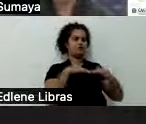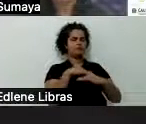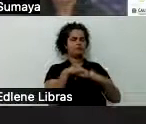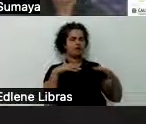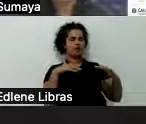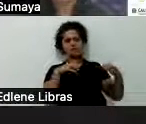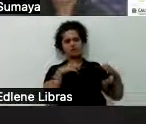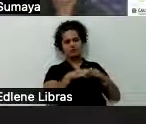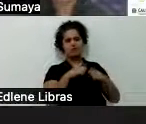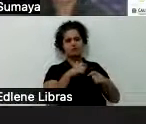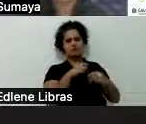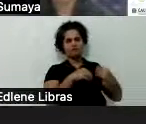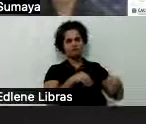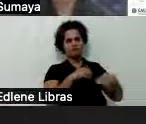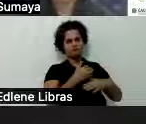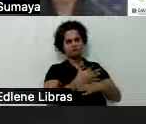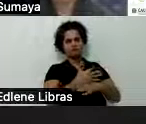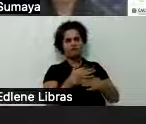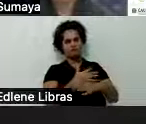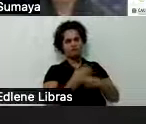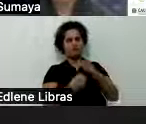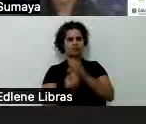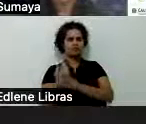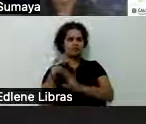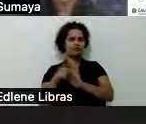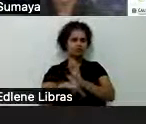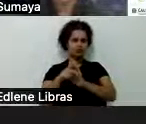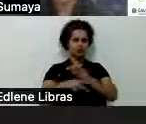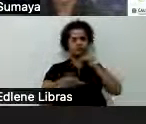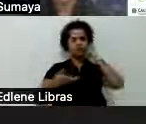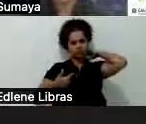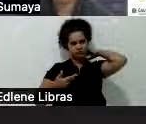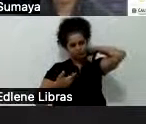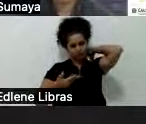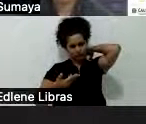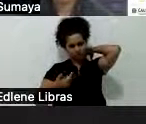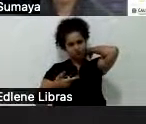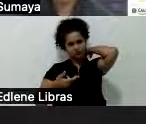redução de velocidade, eles criaram esses projetos para acelerar